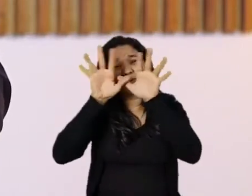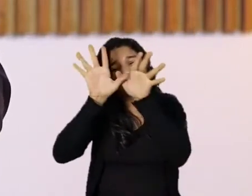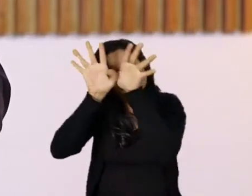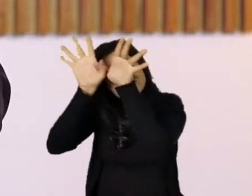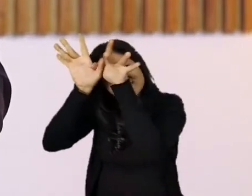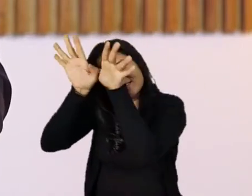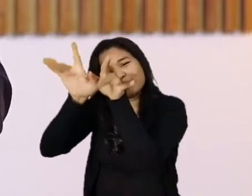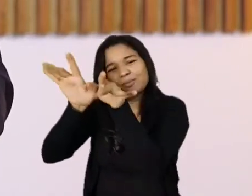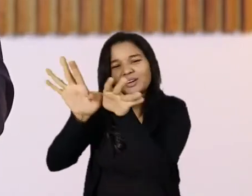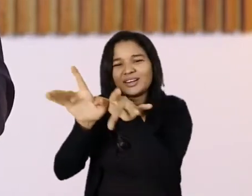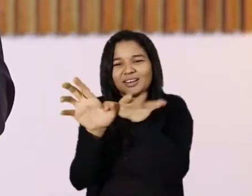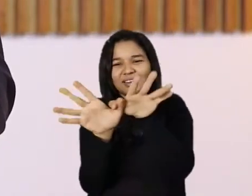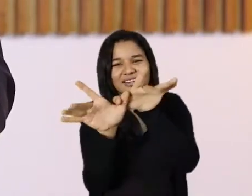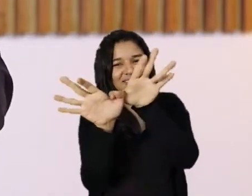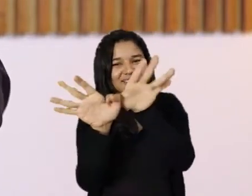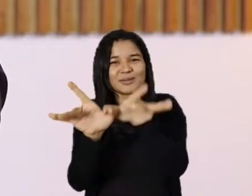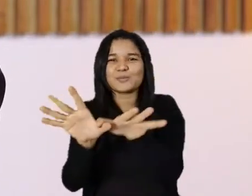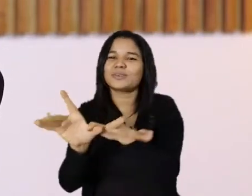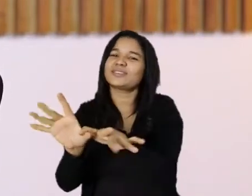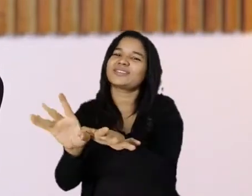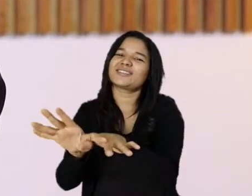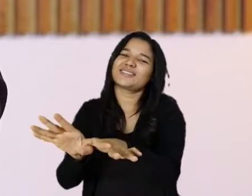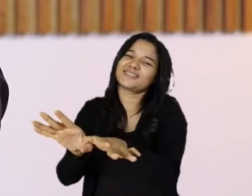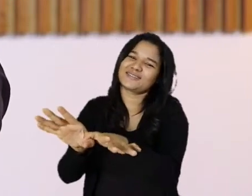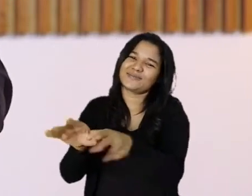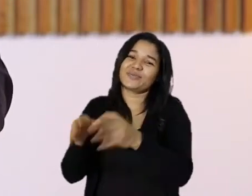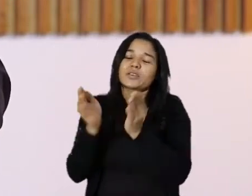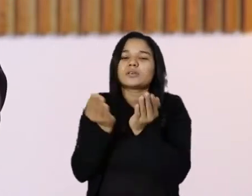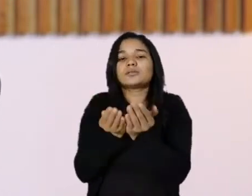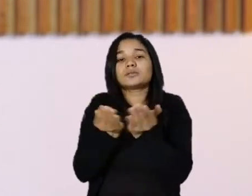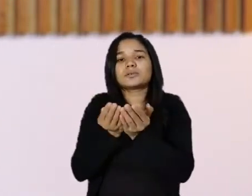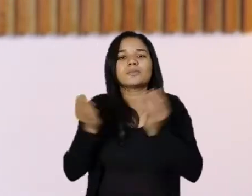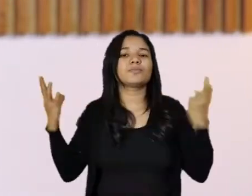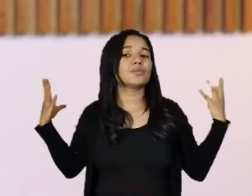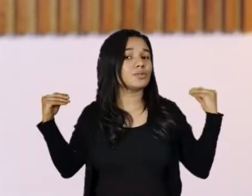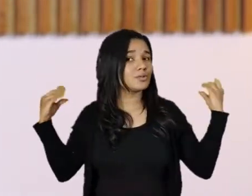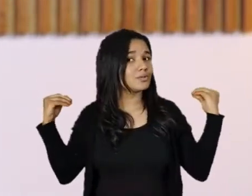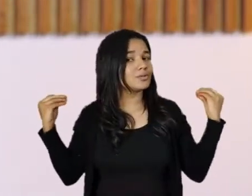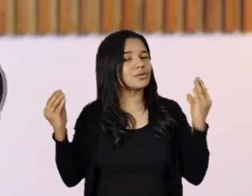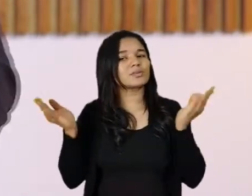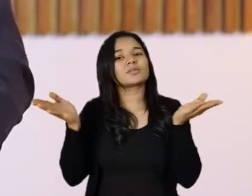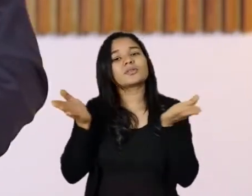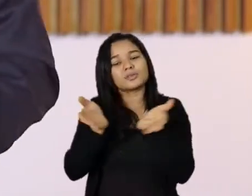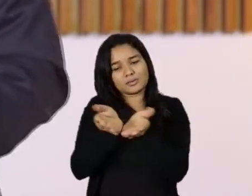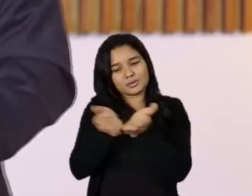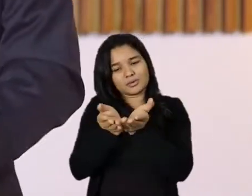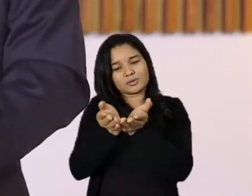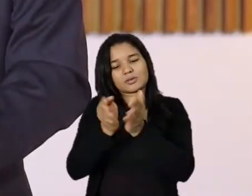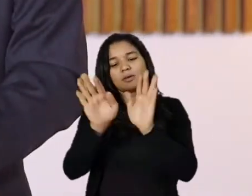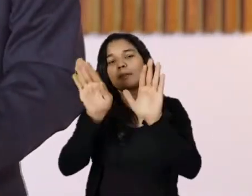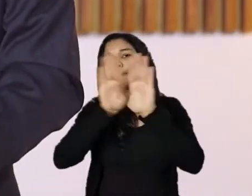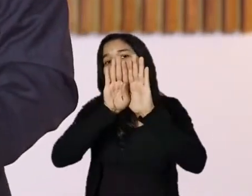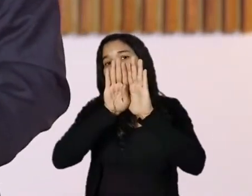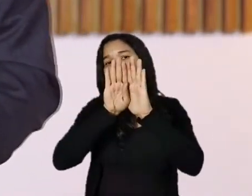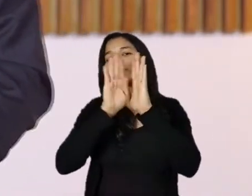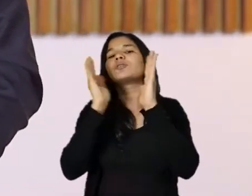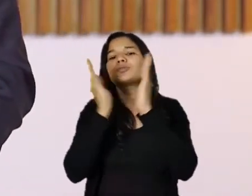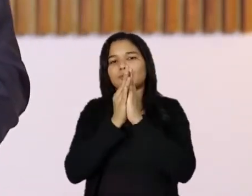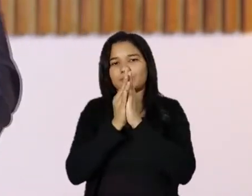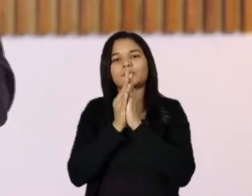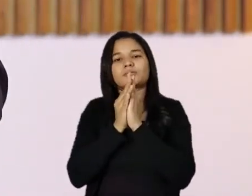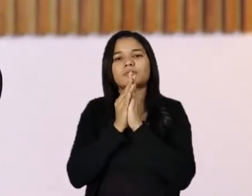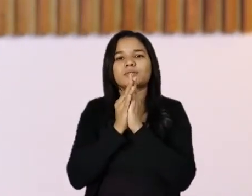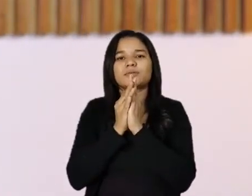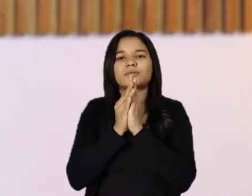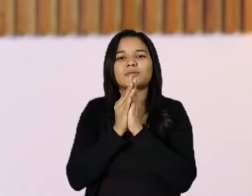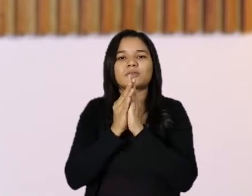céu como um relâmpago, fechou aquela porta maciça e selou aquela porta. E passados-se os 7 dias, enquanto as